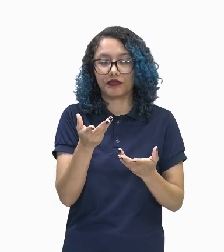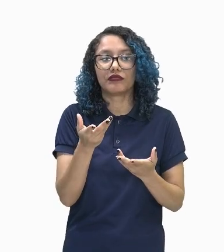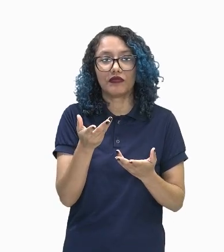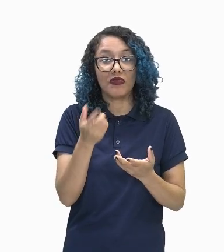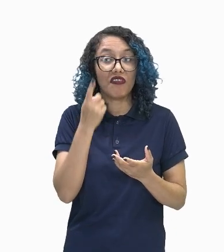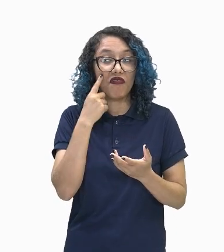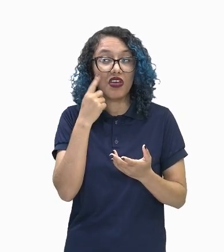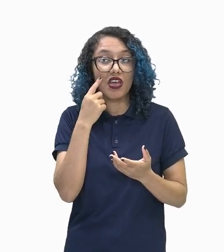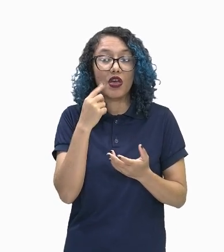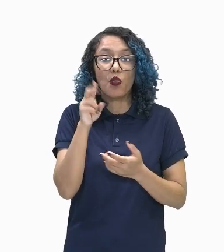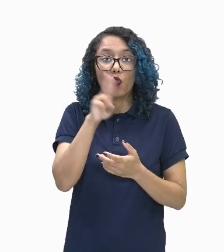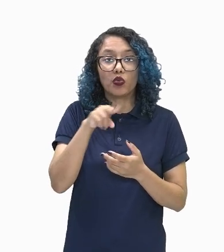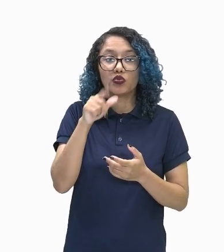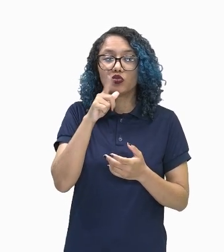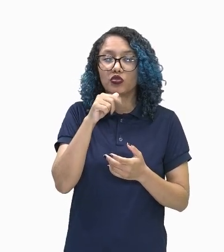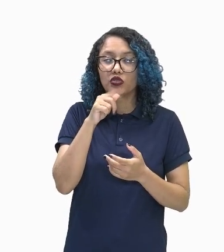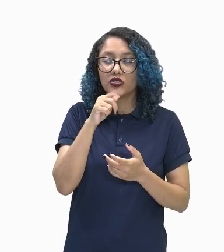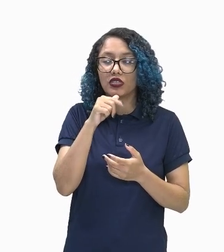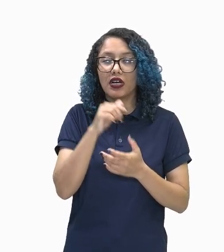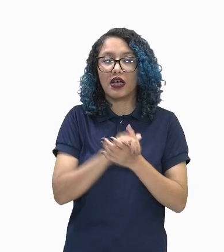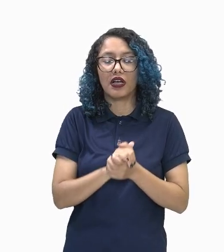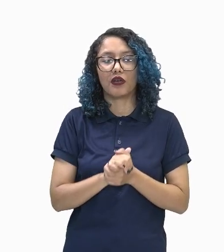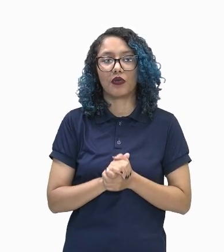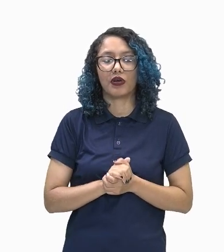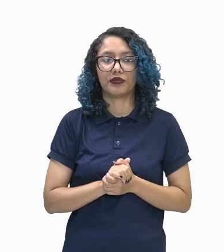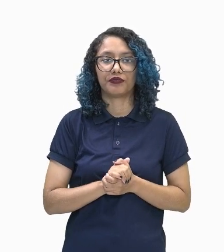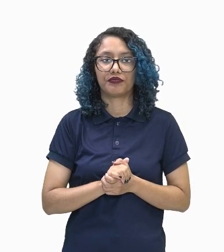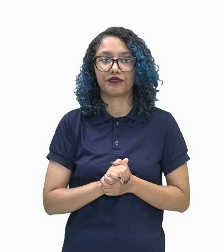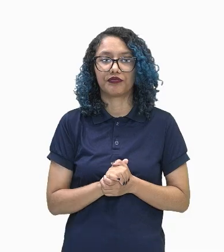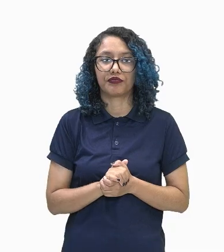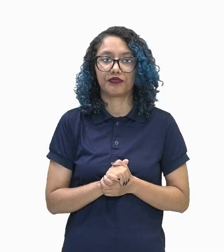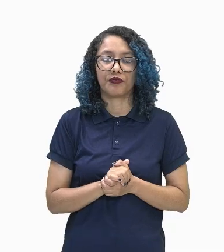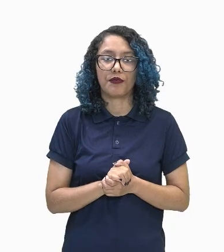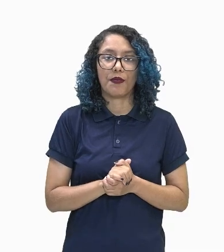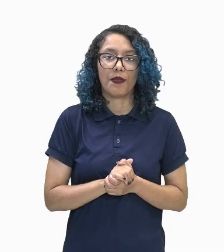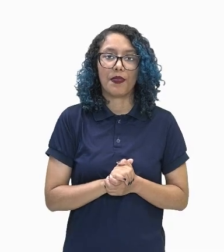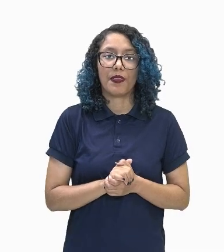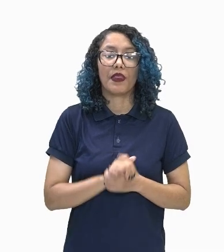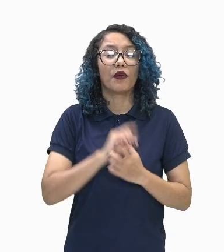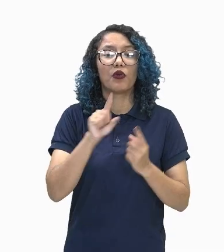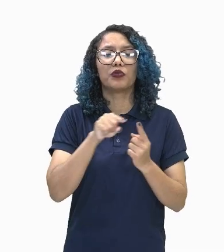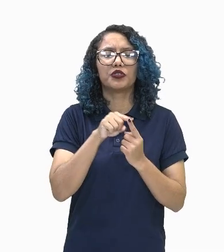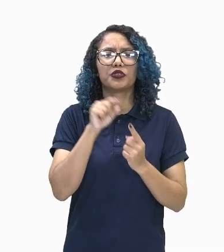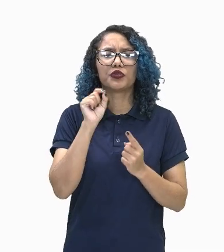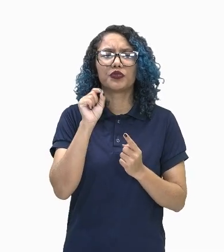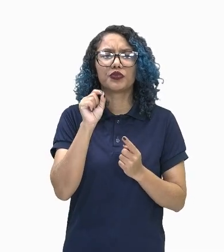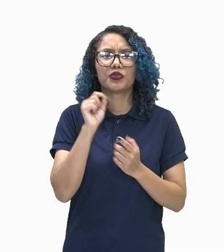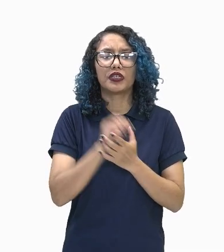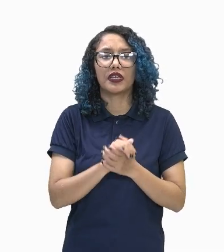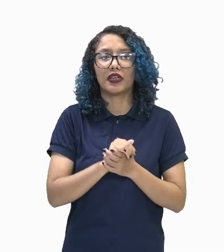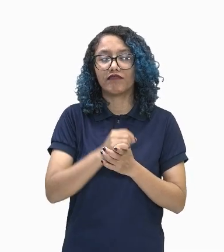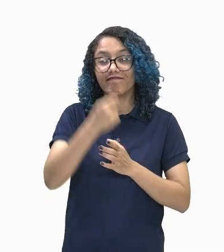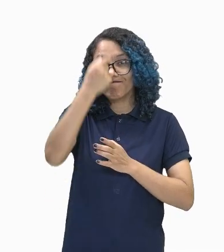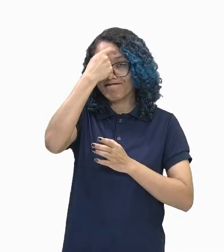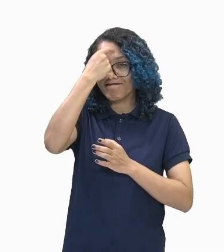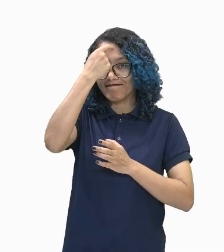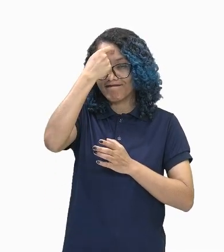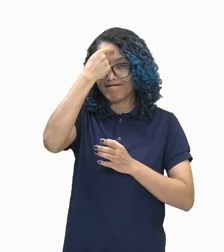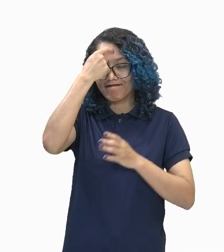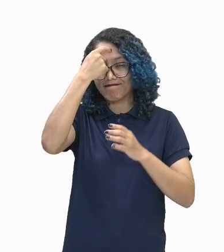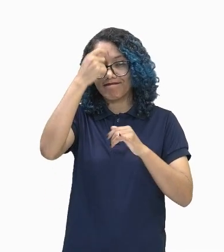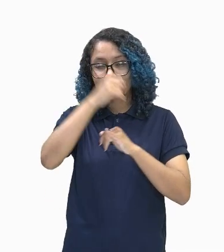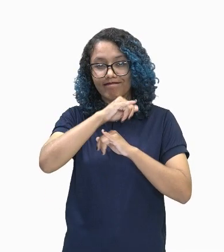de água de um bem ou serviço e cujo objetivo é conscientizar sobre